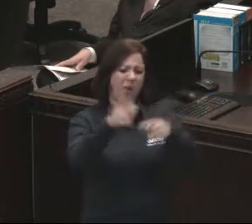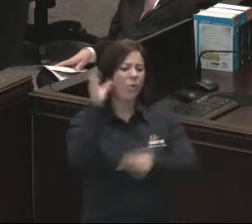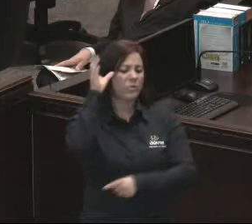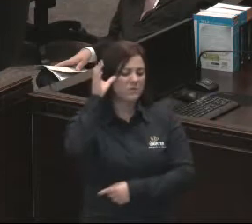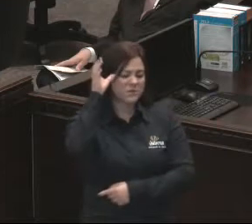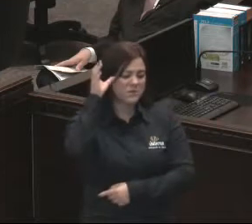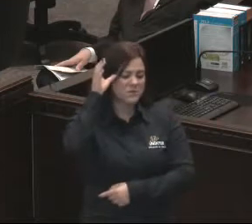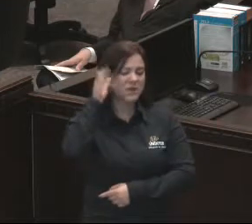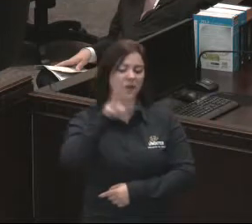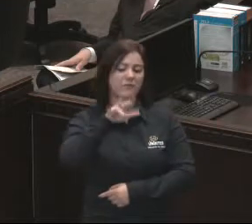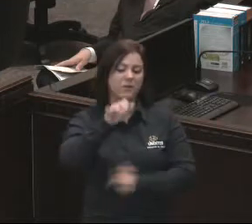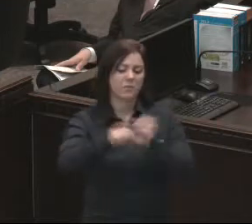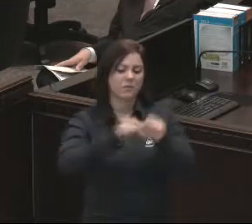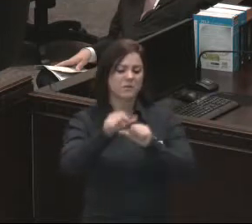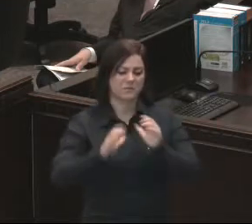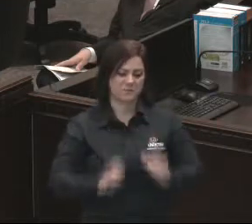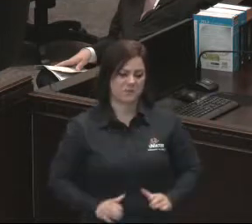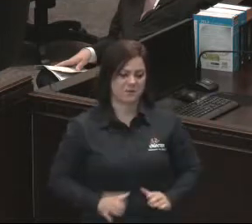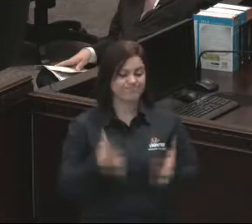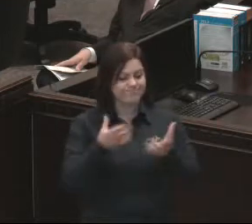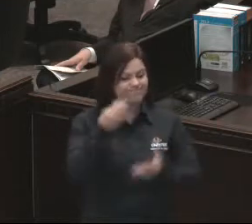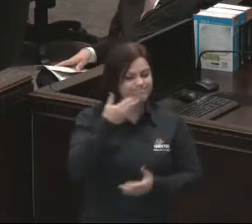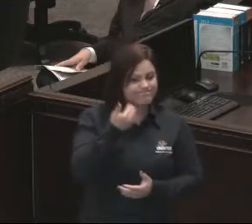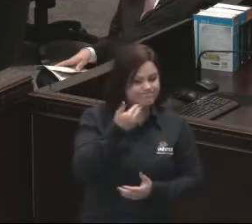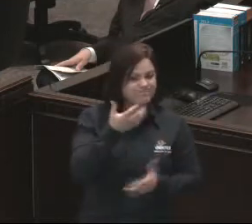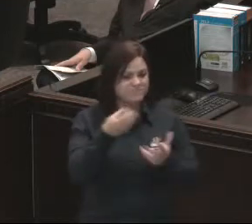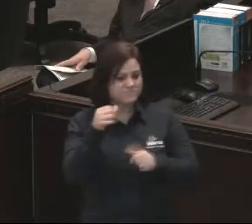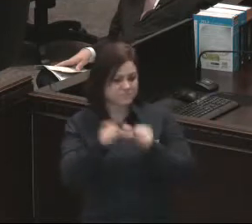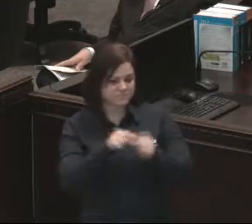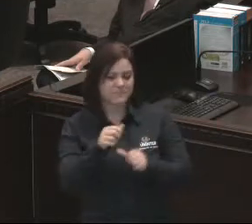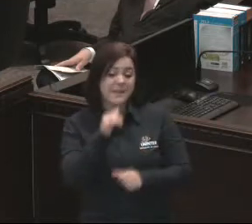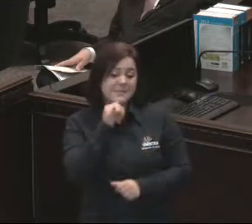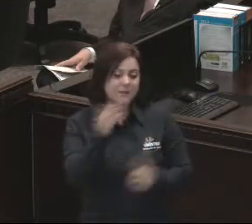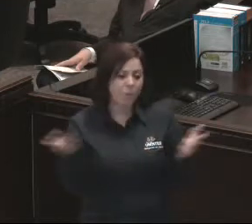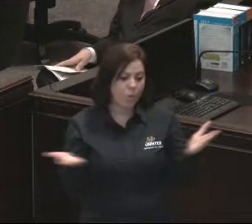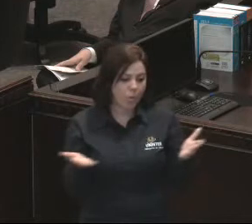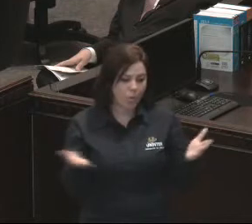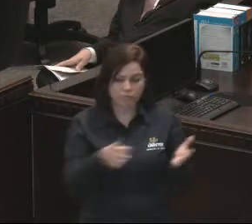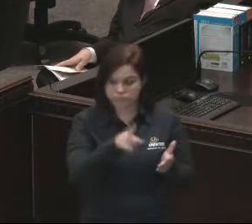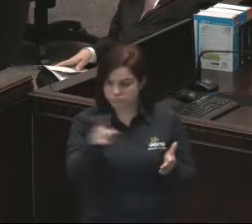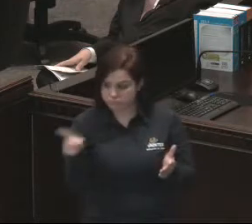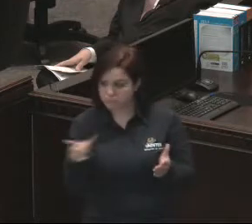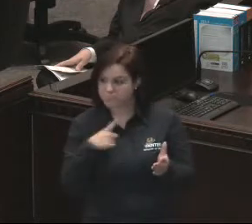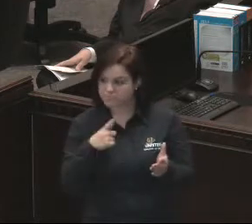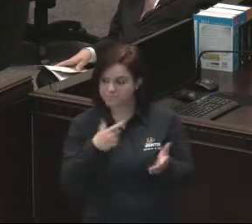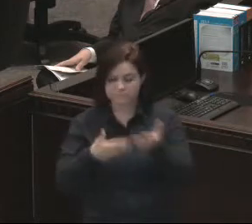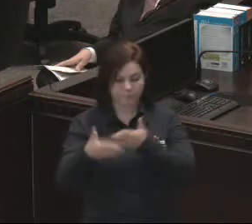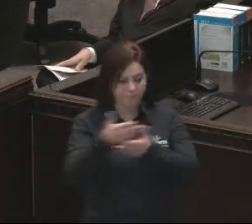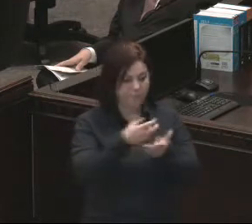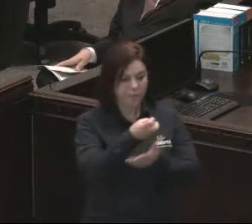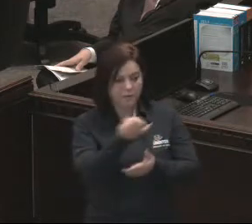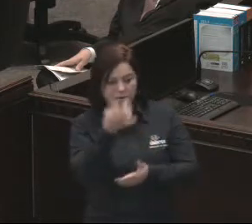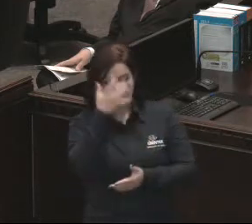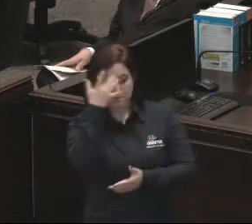para mudar esses comportamentos, né? Hoje, por exemplo, você está aqui reunida com algumas pessoas